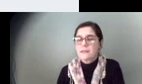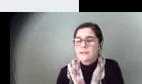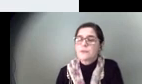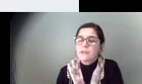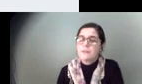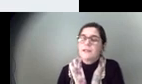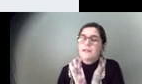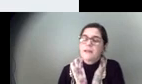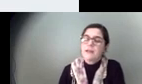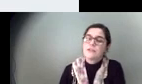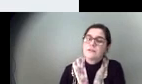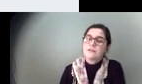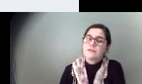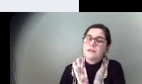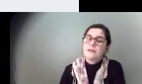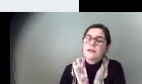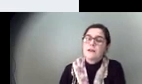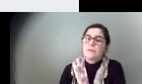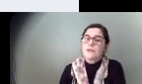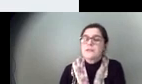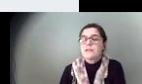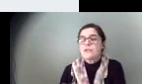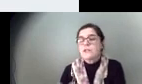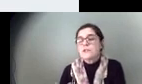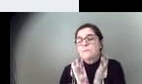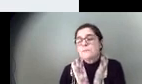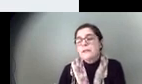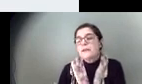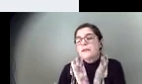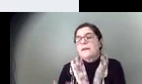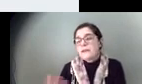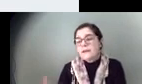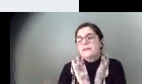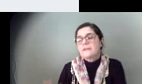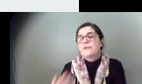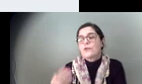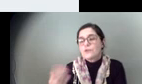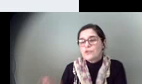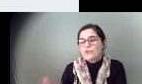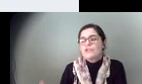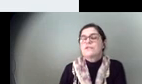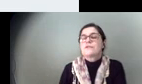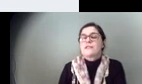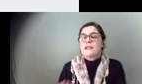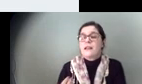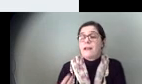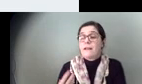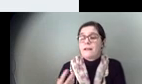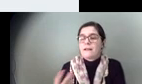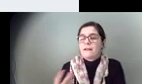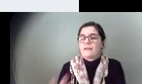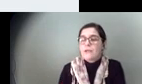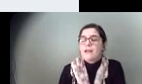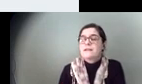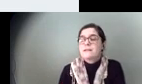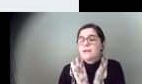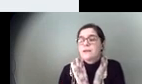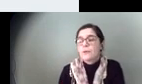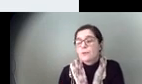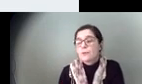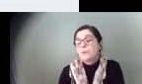essa responsabilidade, né? Porque se a gente, lá, nossos objetivos, né, é